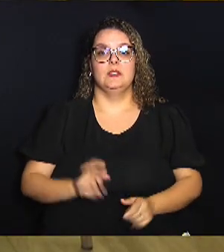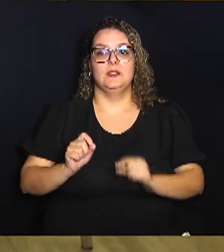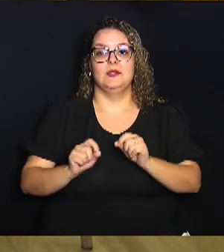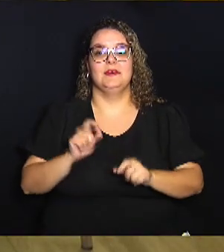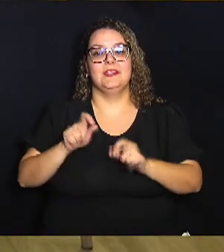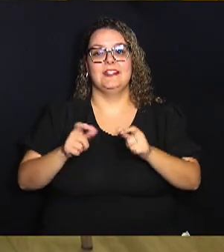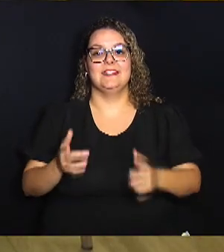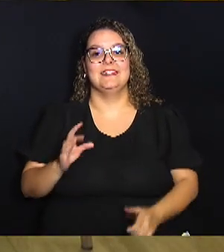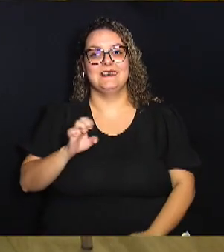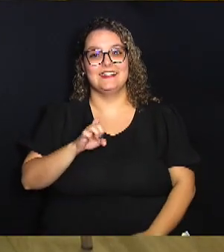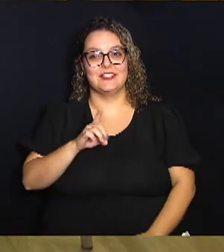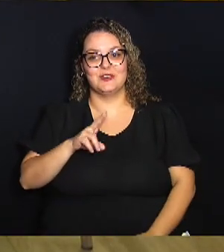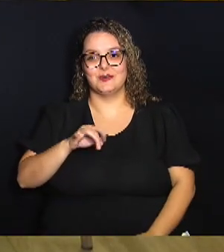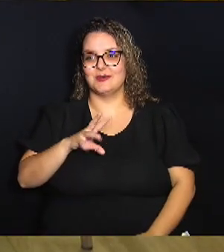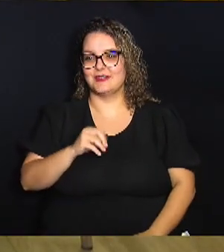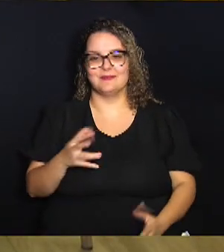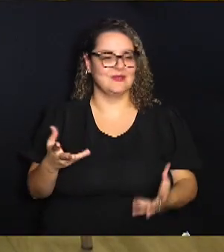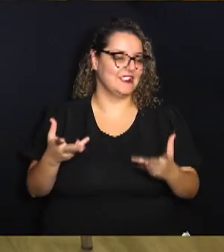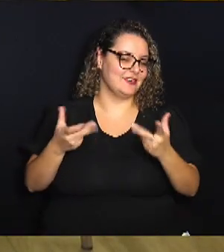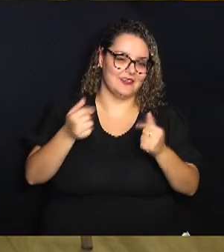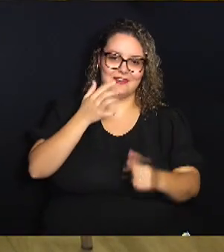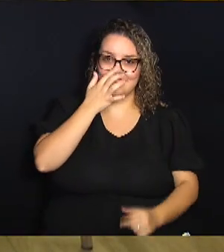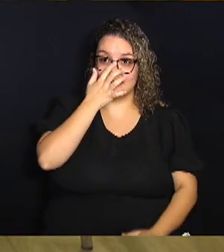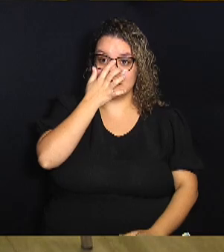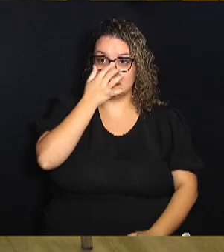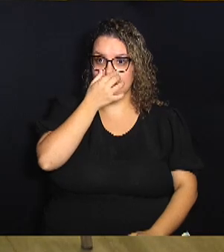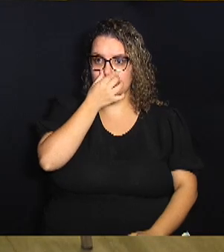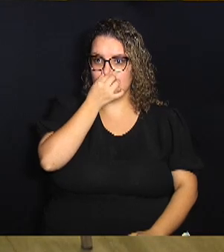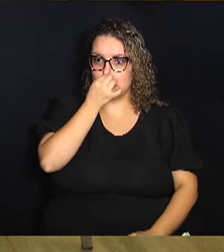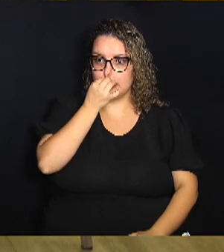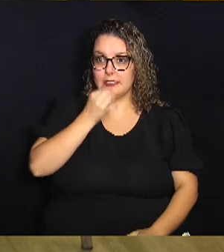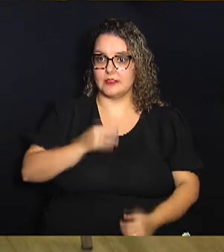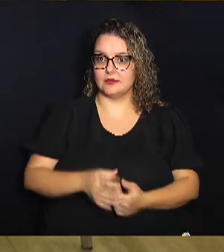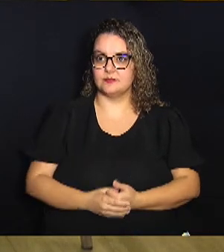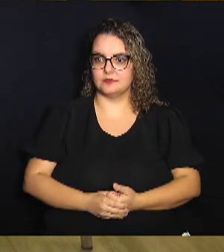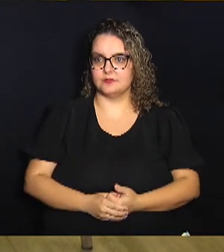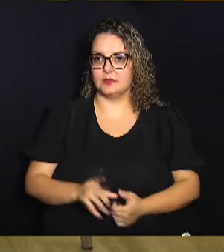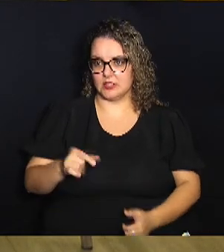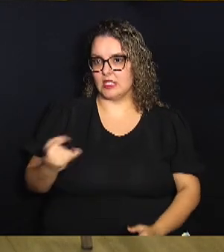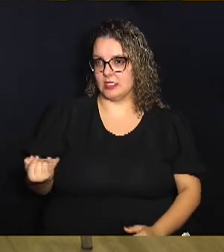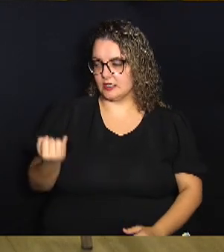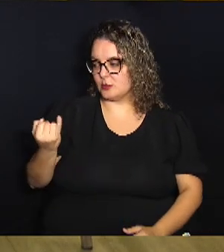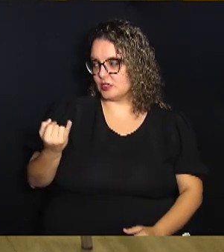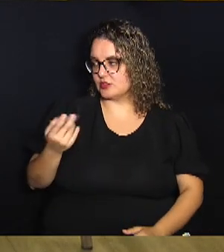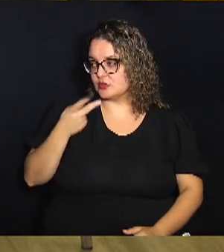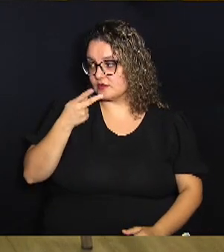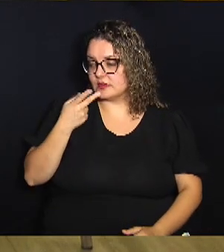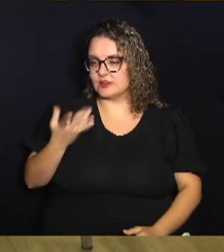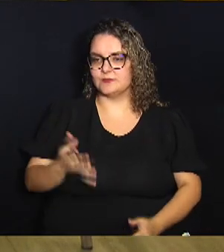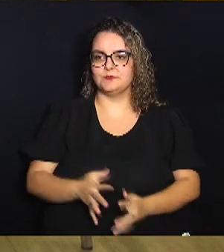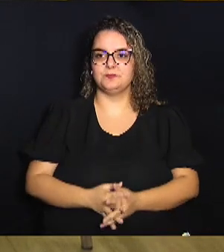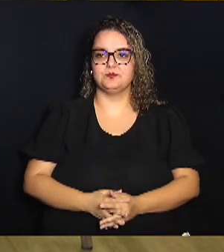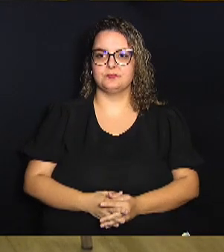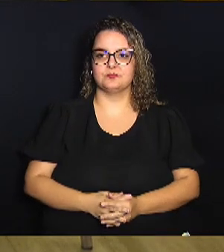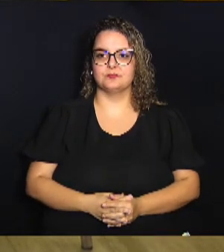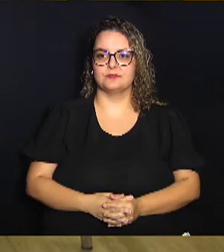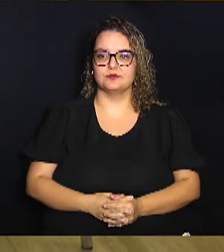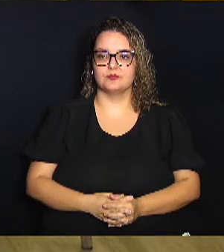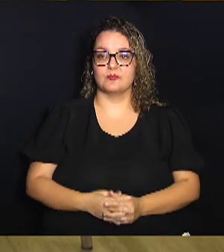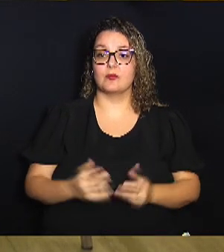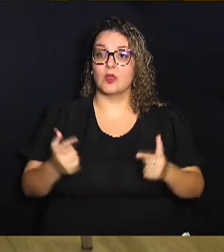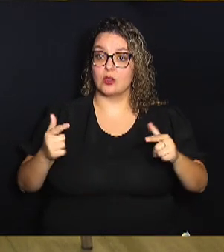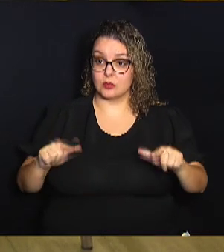lá, hein, Eduardo? Fantástico, fantástico. E é interessante que você colocou, né, Raul, sobre um